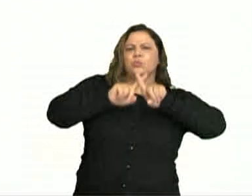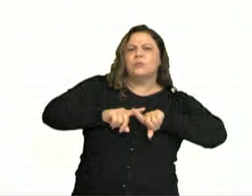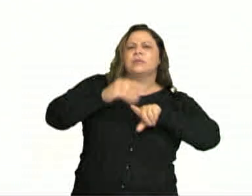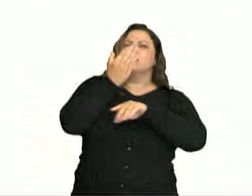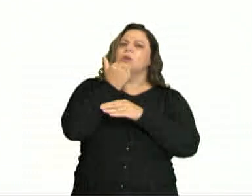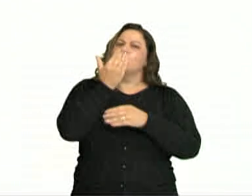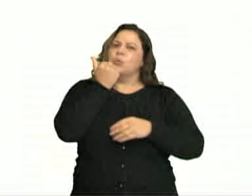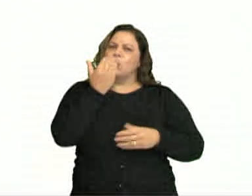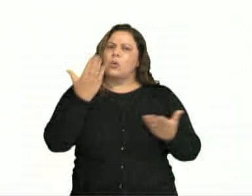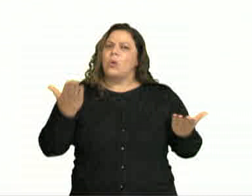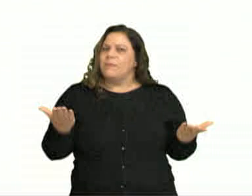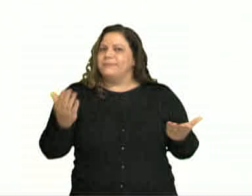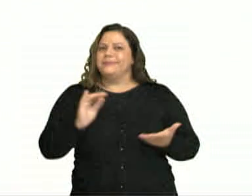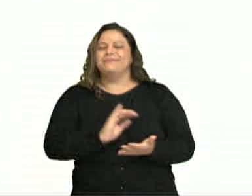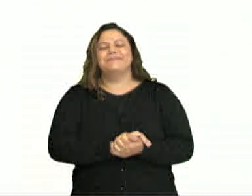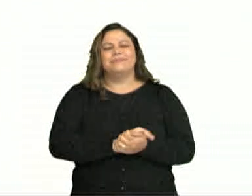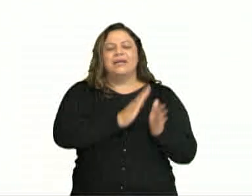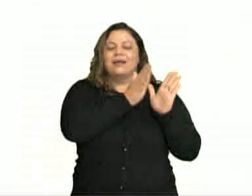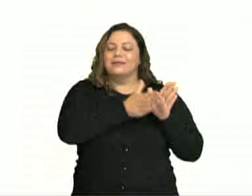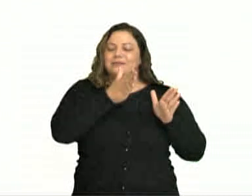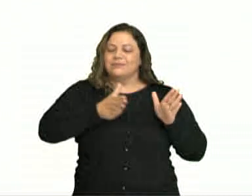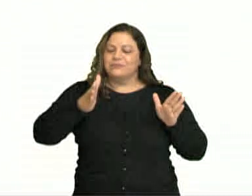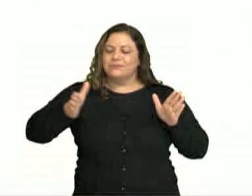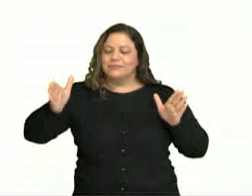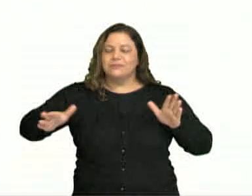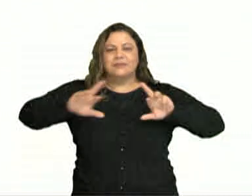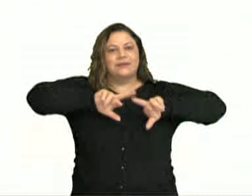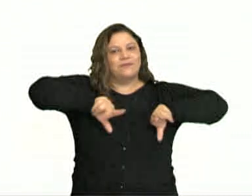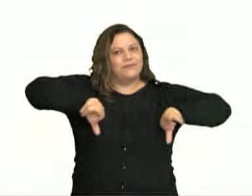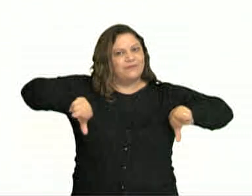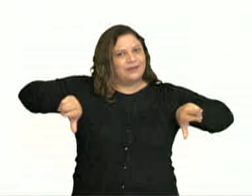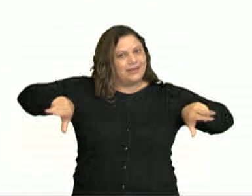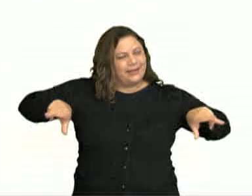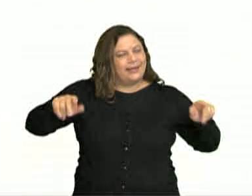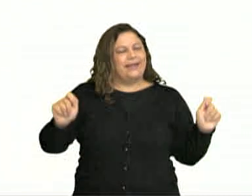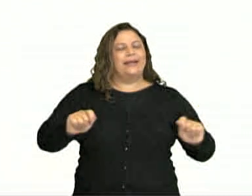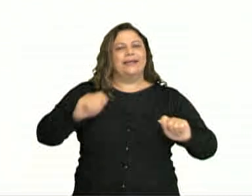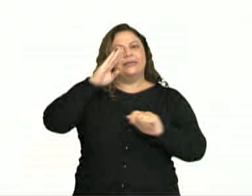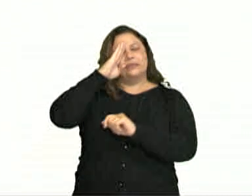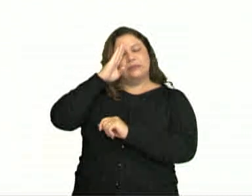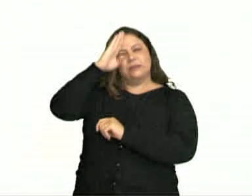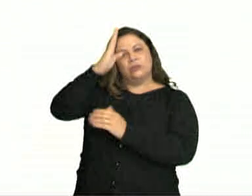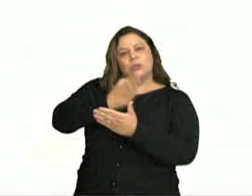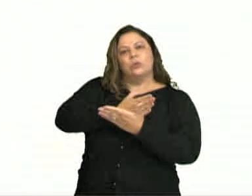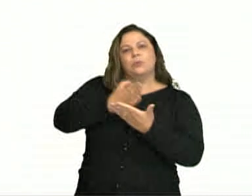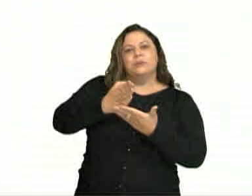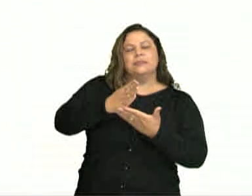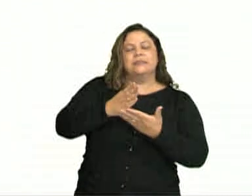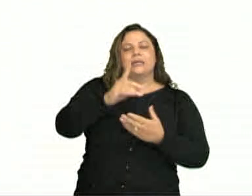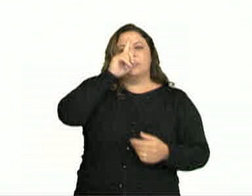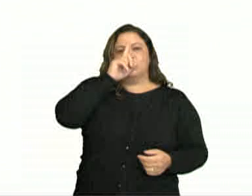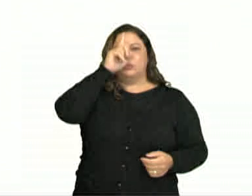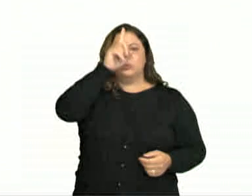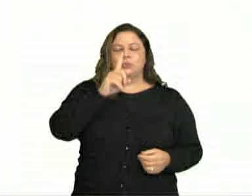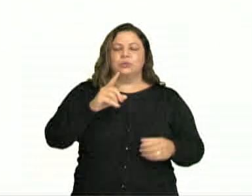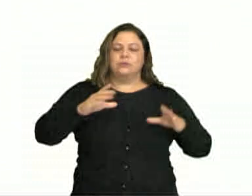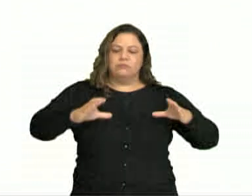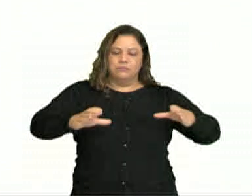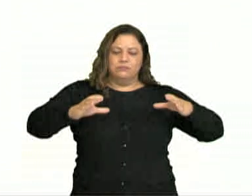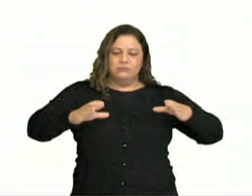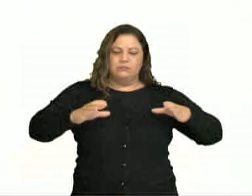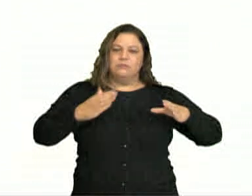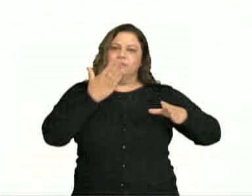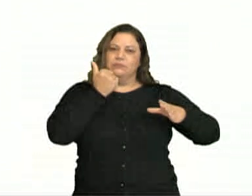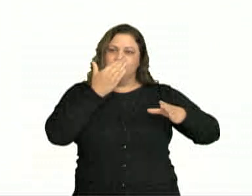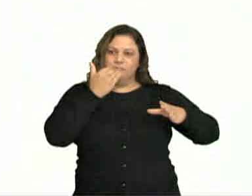distribuir as necessidades alimentares por várias refeições. E o ideal é começar o dia com um pequeno almoço, né? Pois interrompe